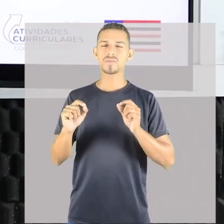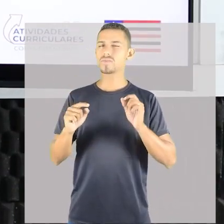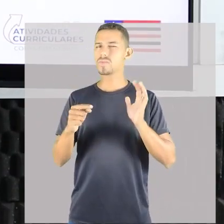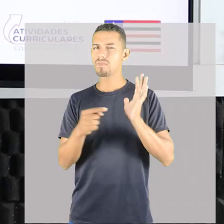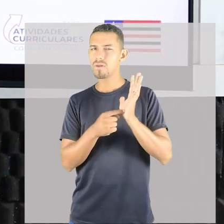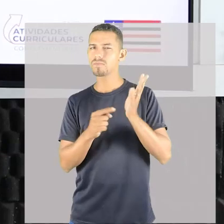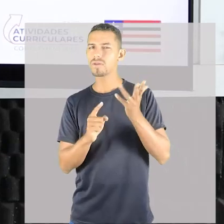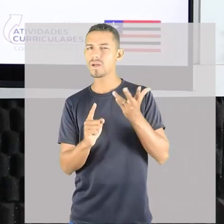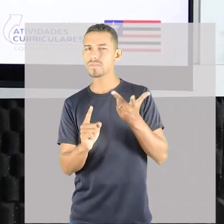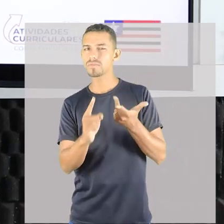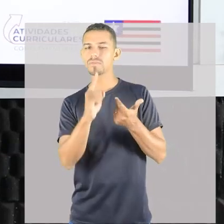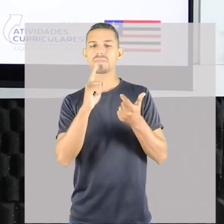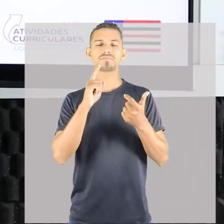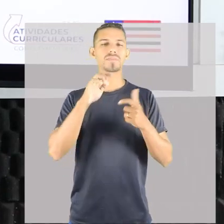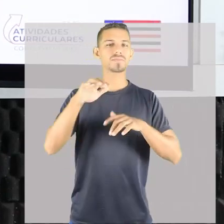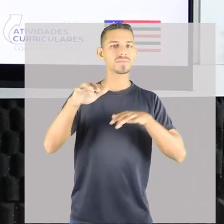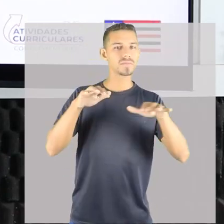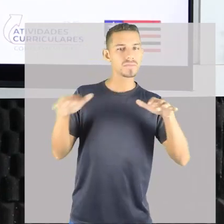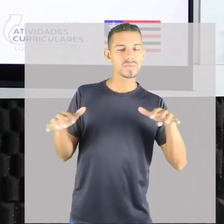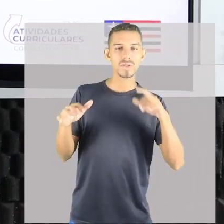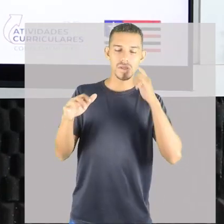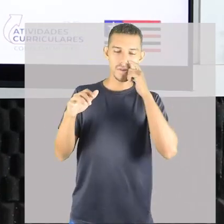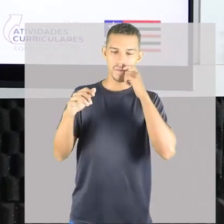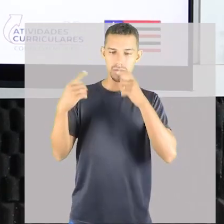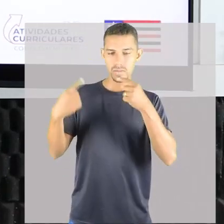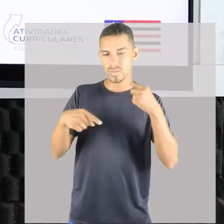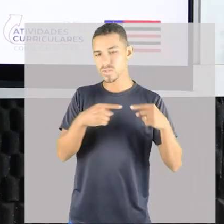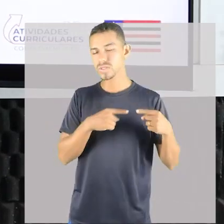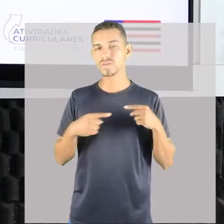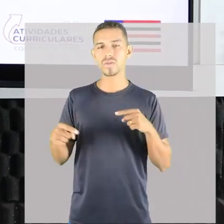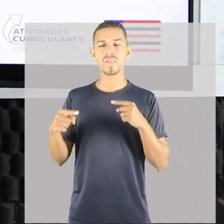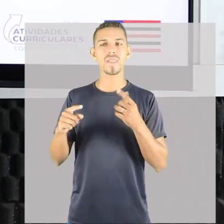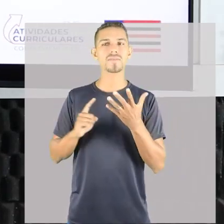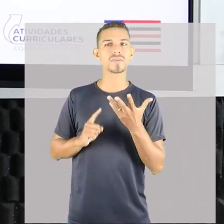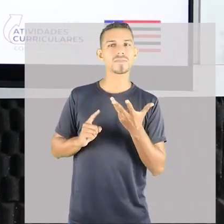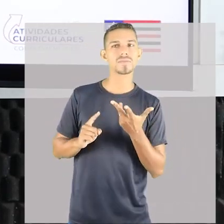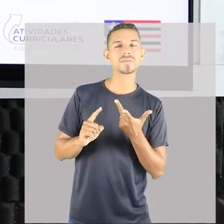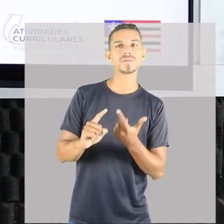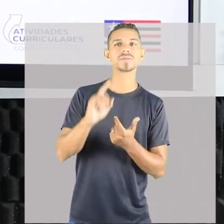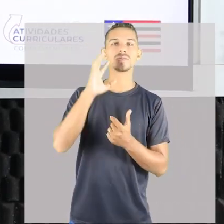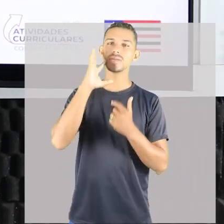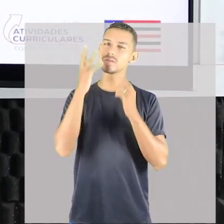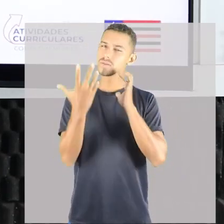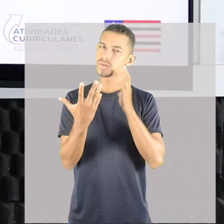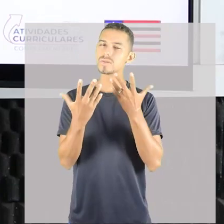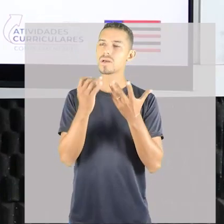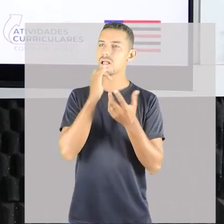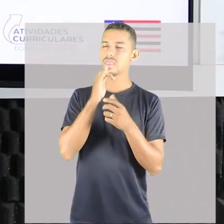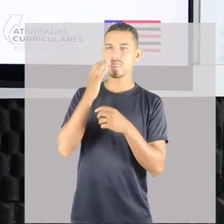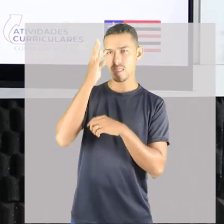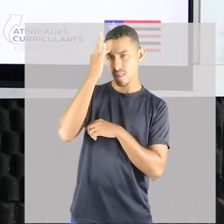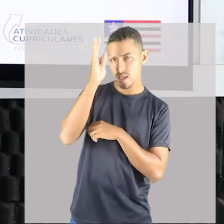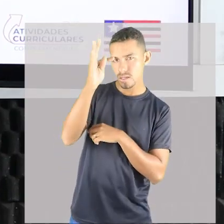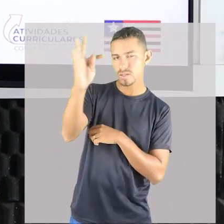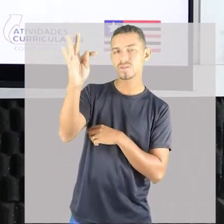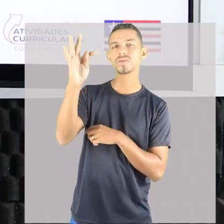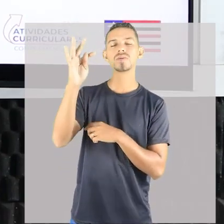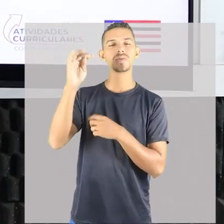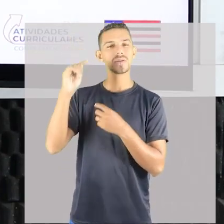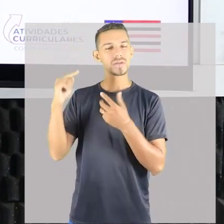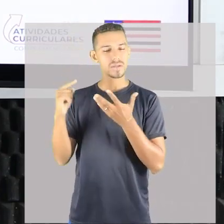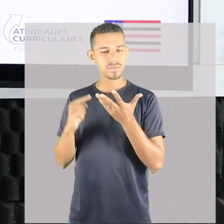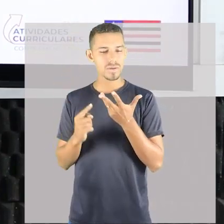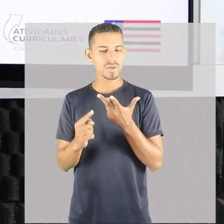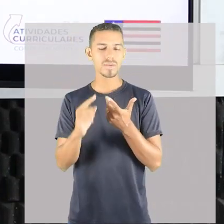a vários partidos políticos e, claro, a vários escritos também, a teoria marxista